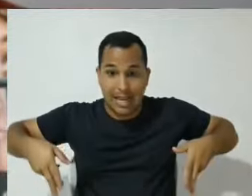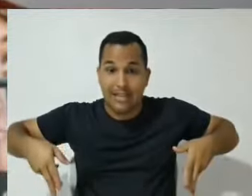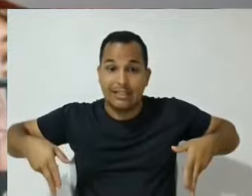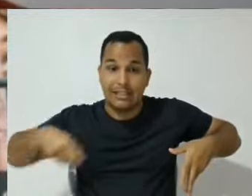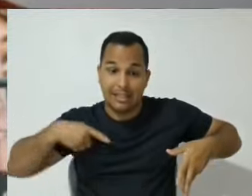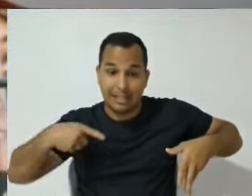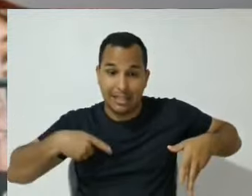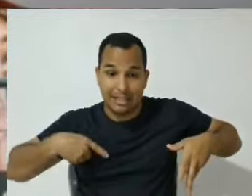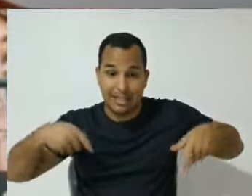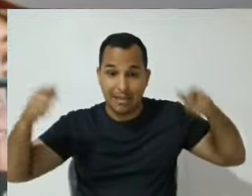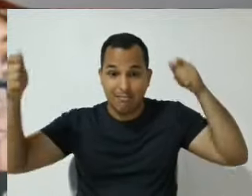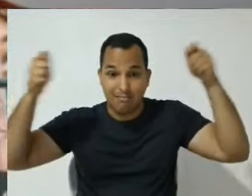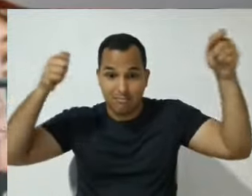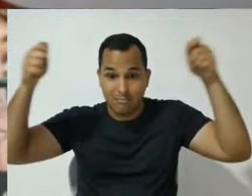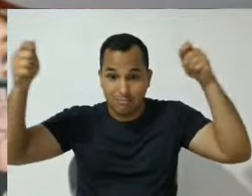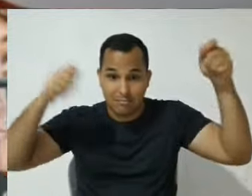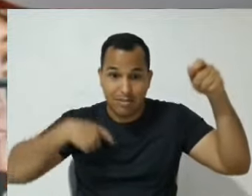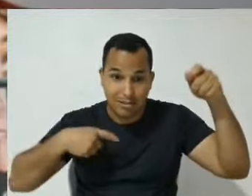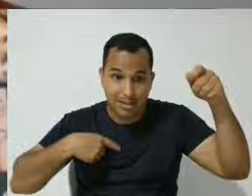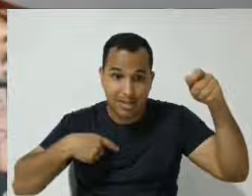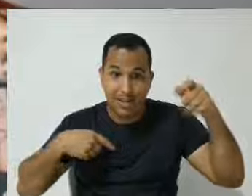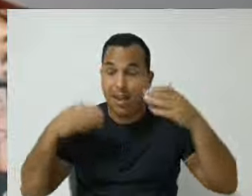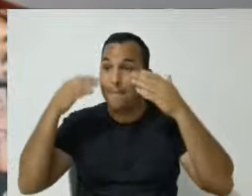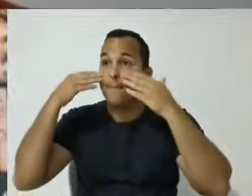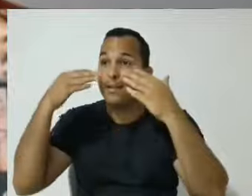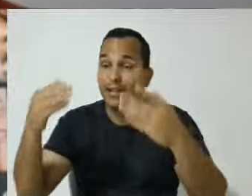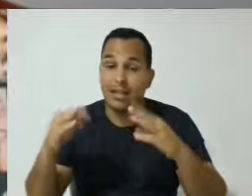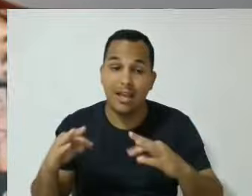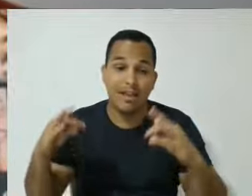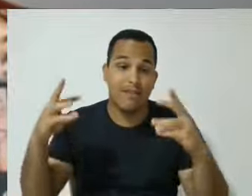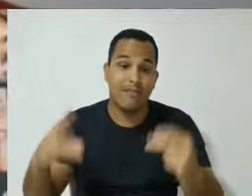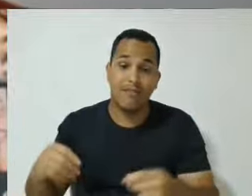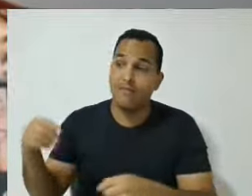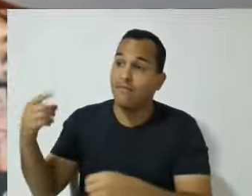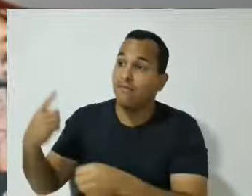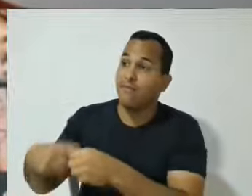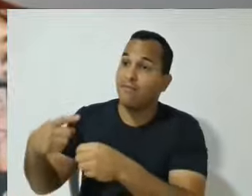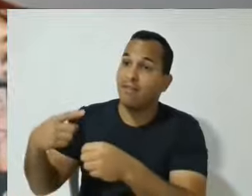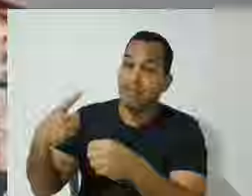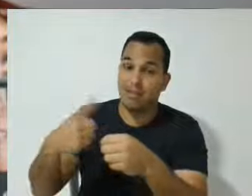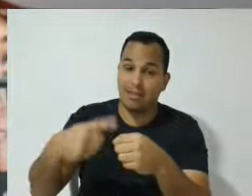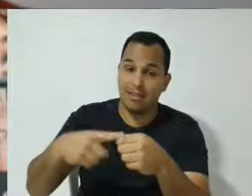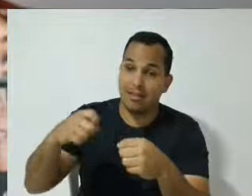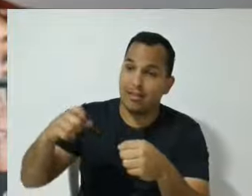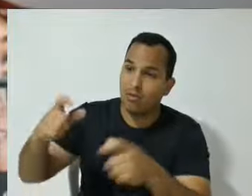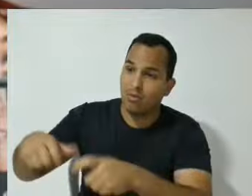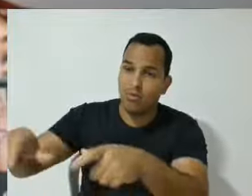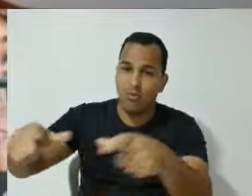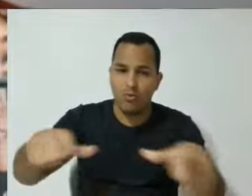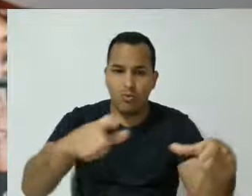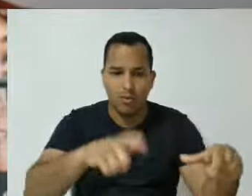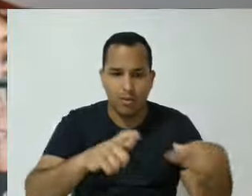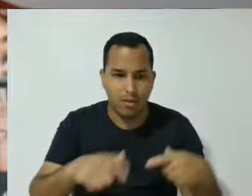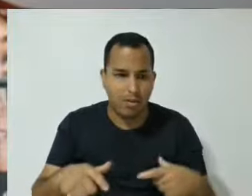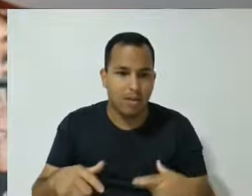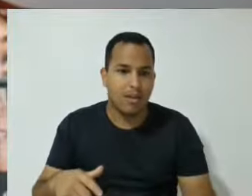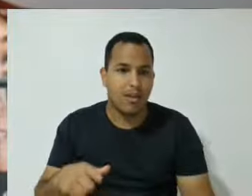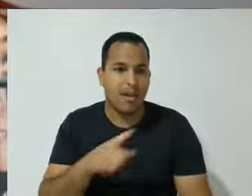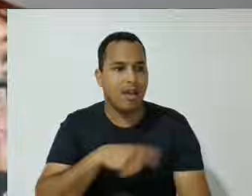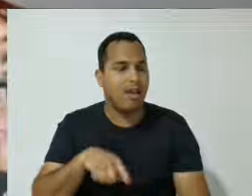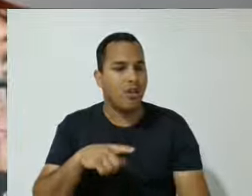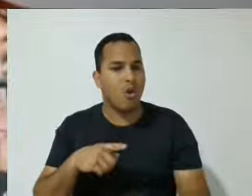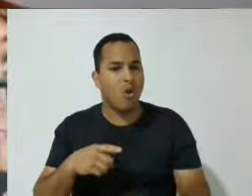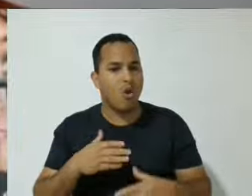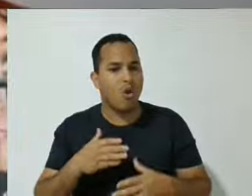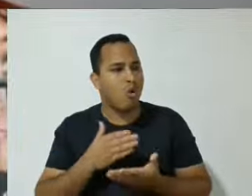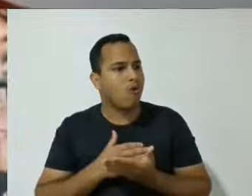peneiras, iam se apresentar em vários pontos da cidade, até para além da Regional Norte, elas começaram, isso